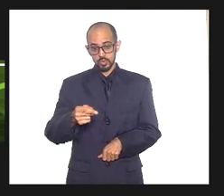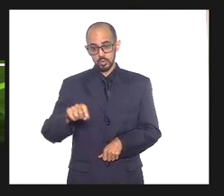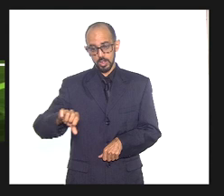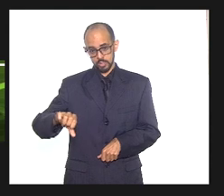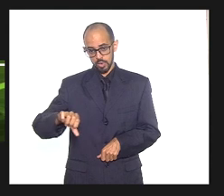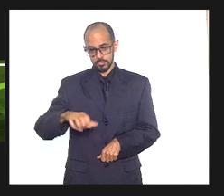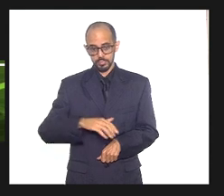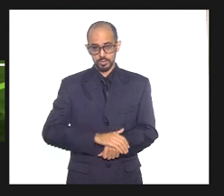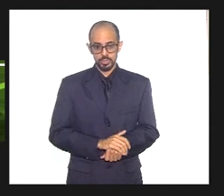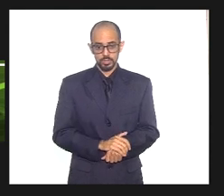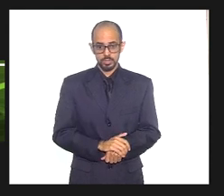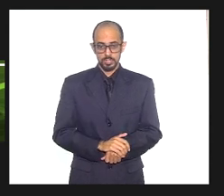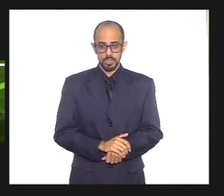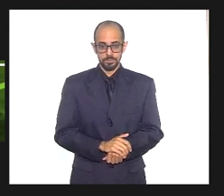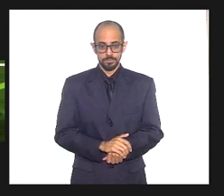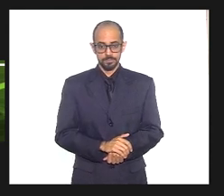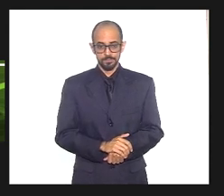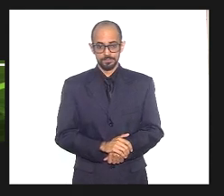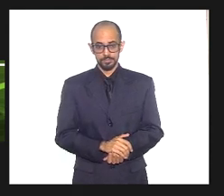indicadores